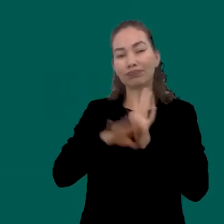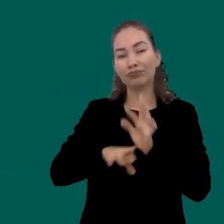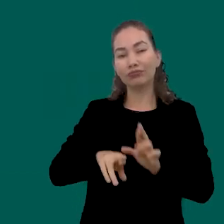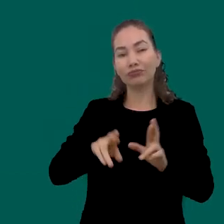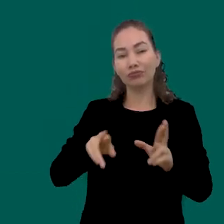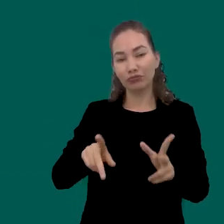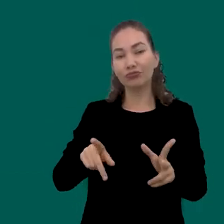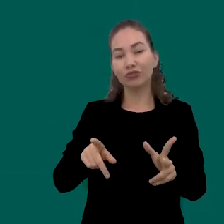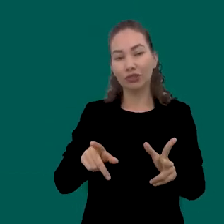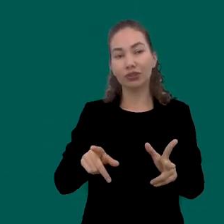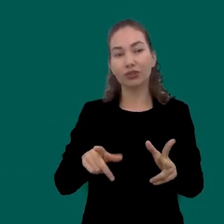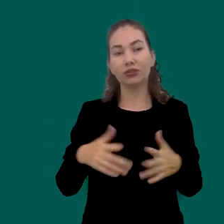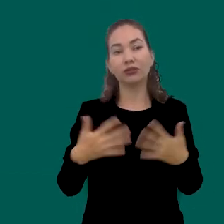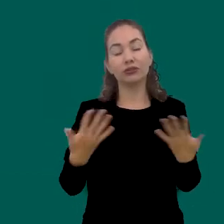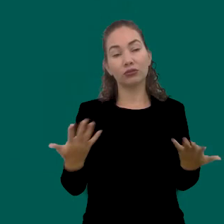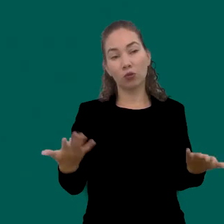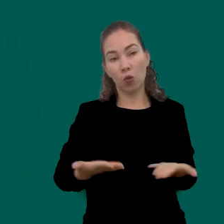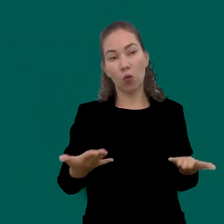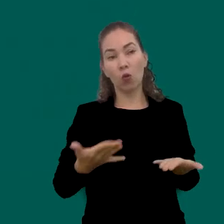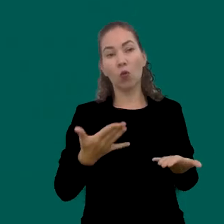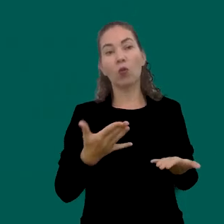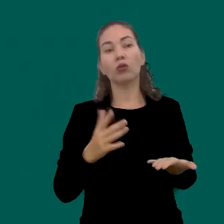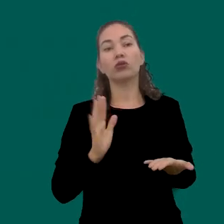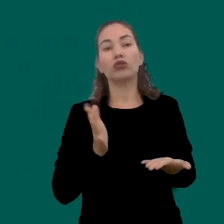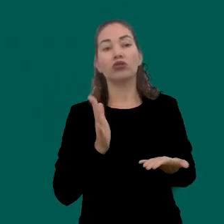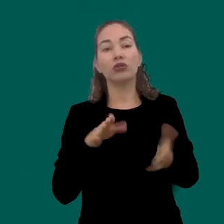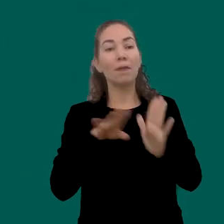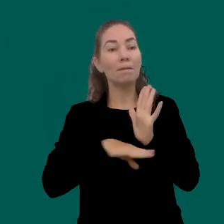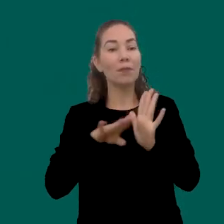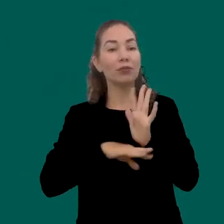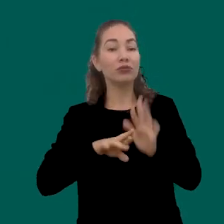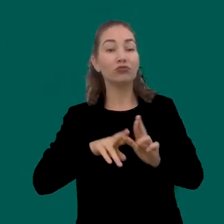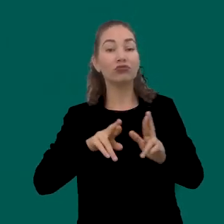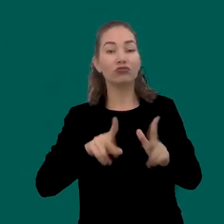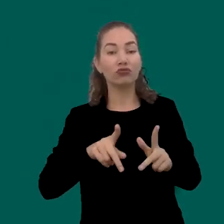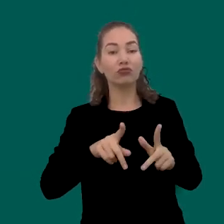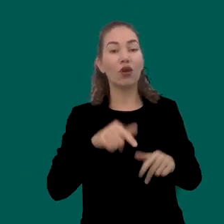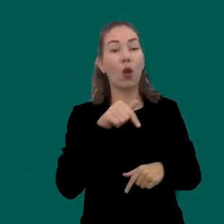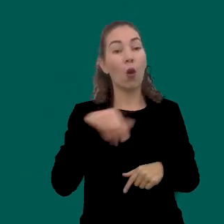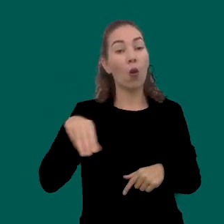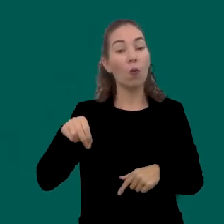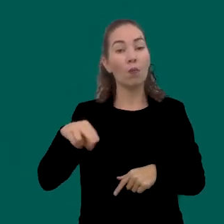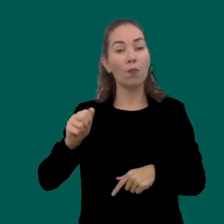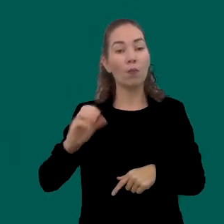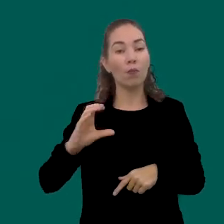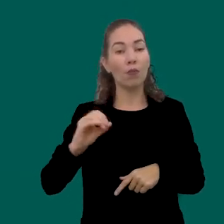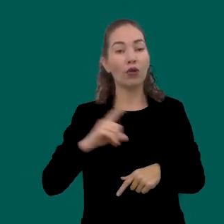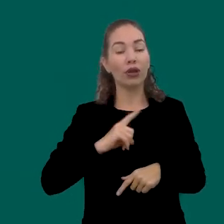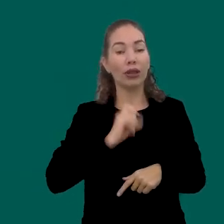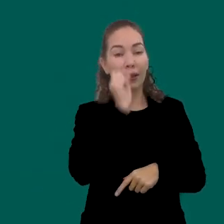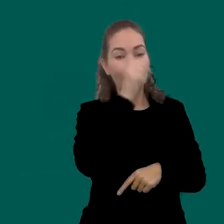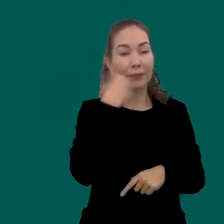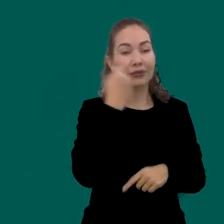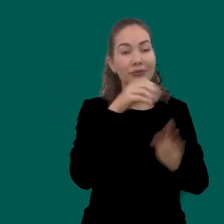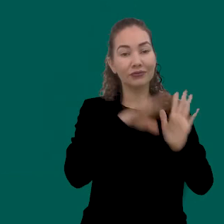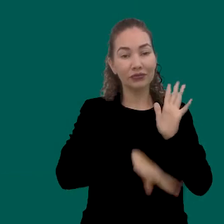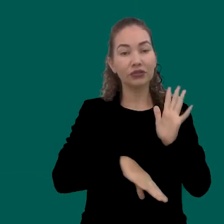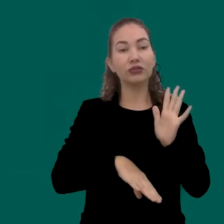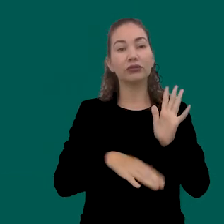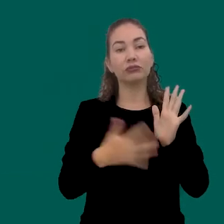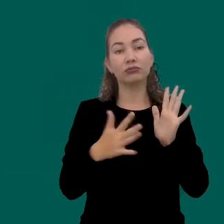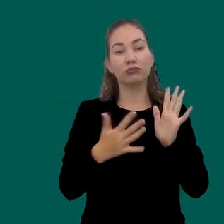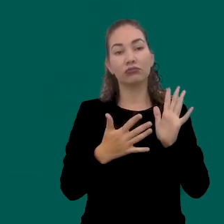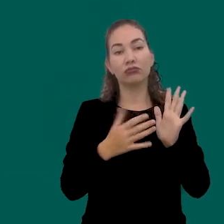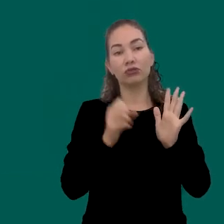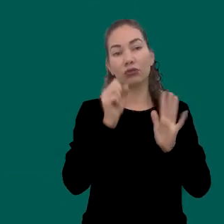está a gente já lida com promoções diferentes. Hoje o Mônaco Atacado ele trabalha com a cerveja na promoção, vamos dizer assim,